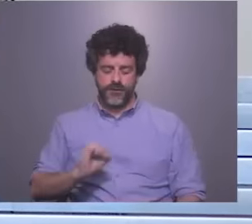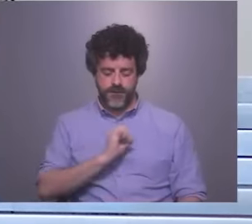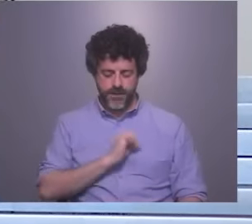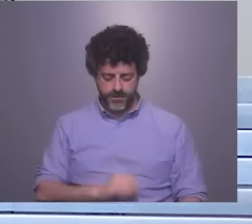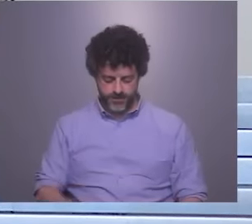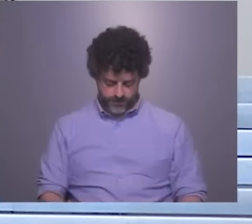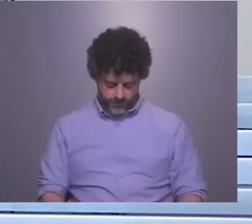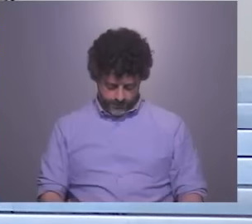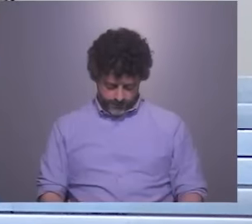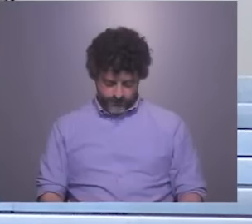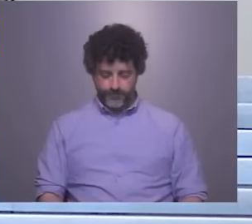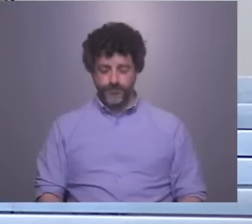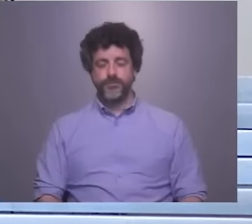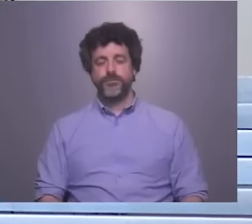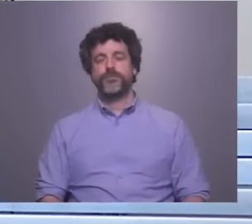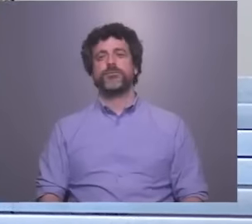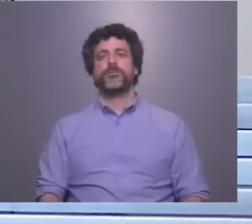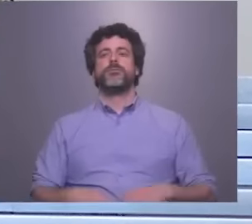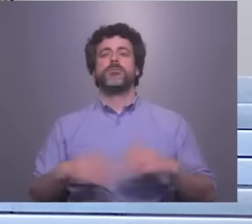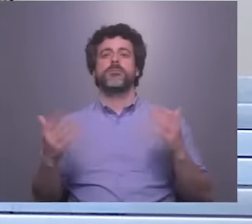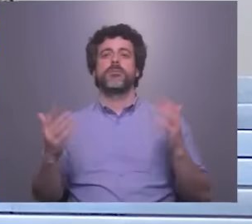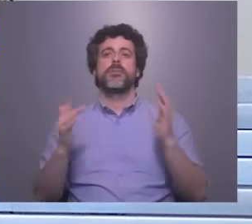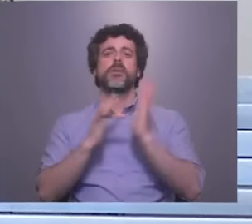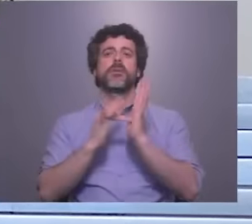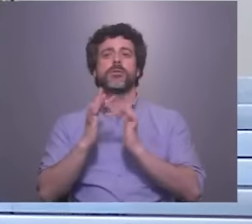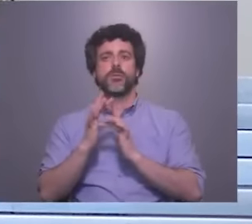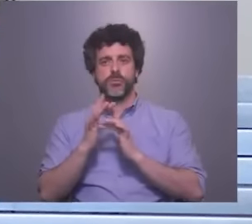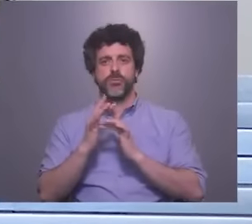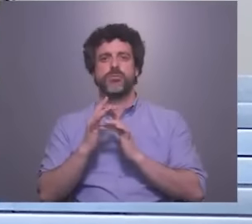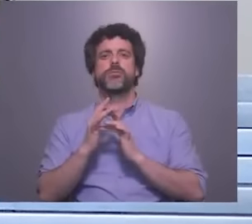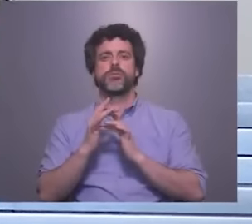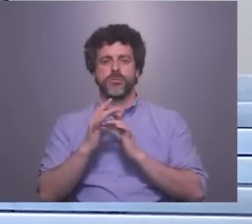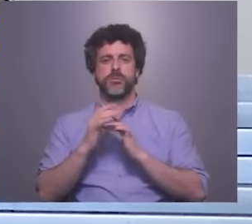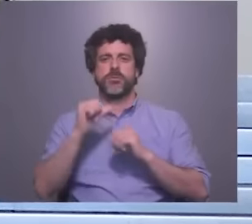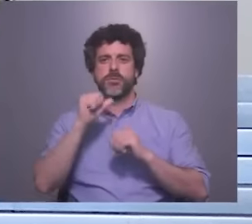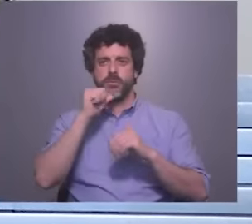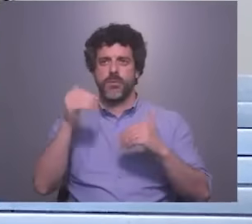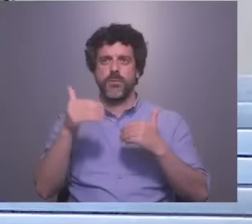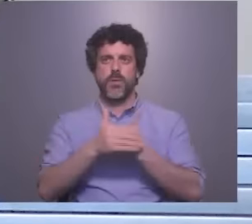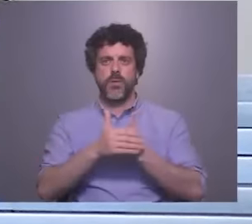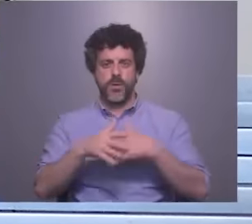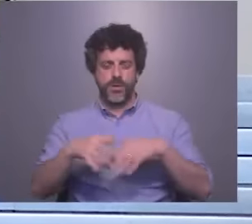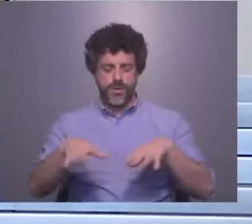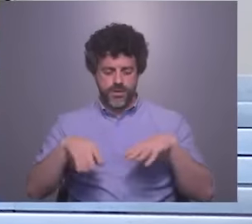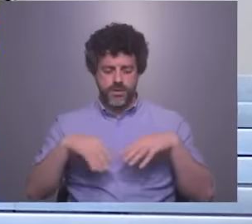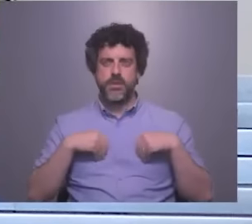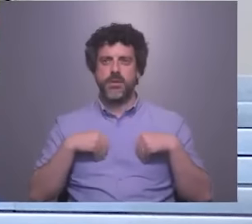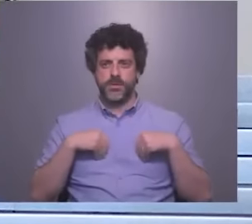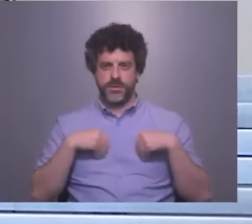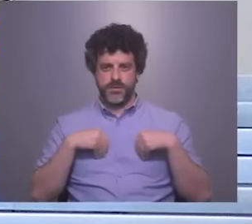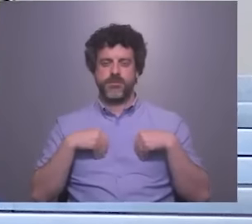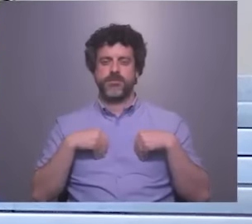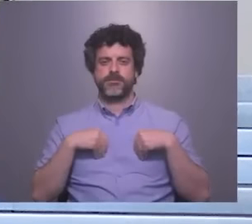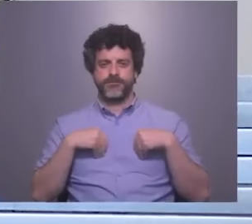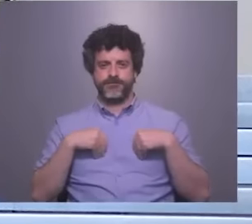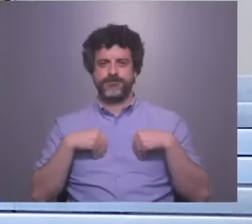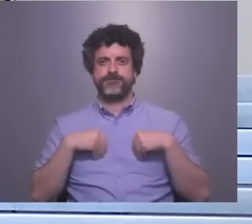convertam para nós no corpo e sangue de nosso Senhor